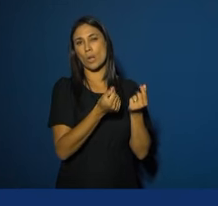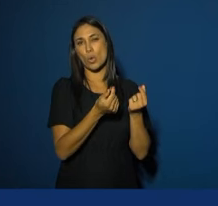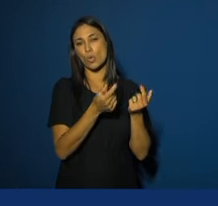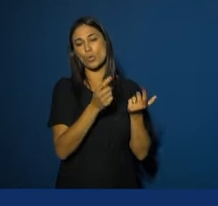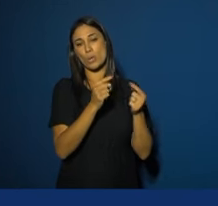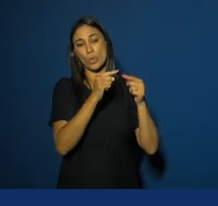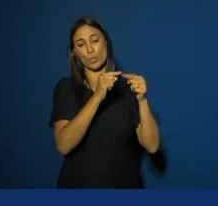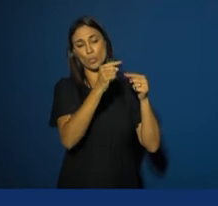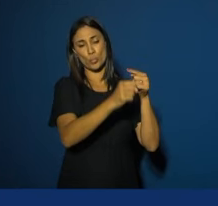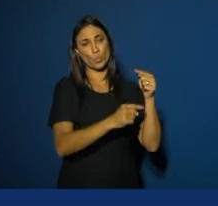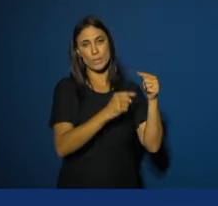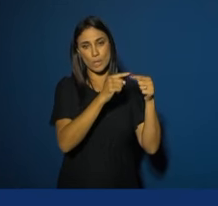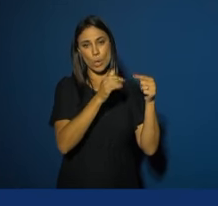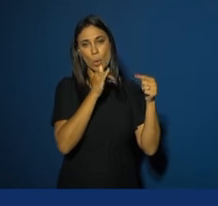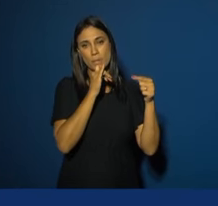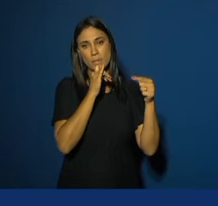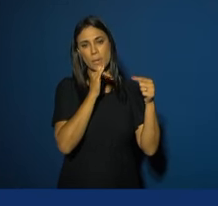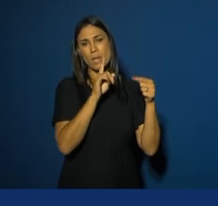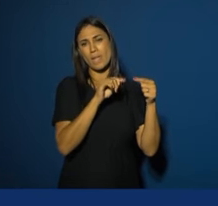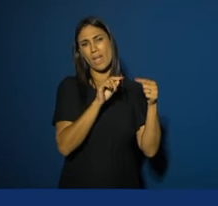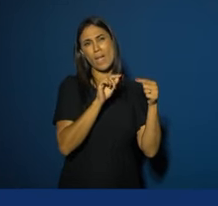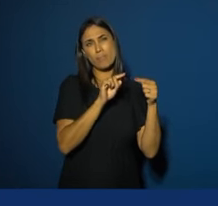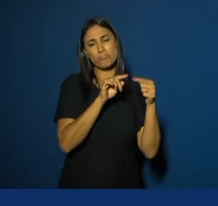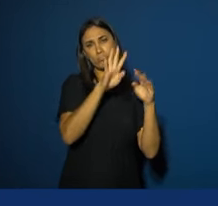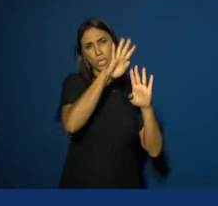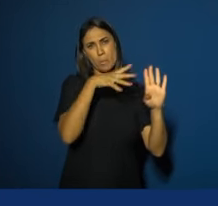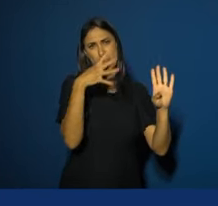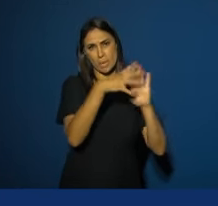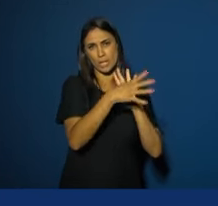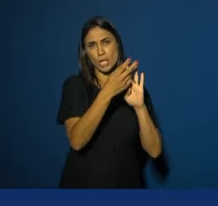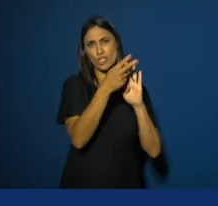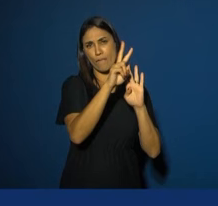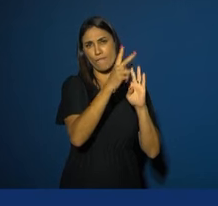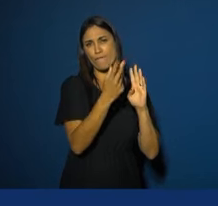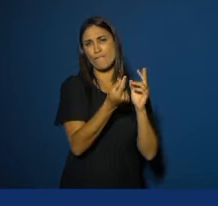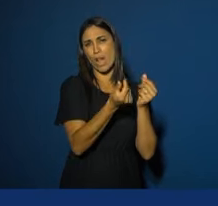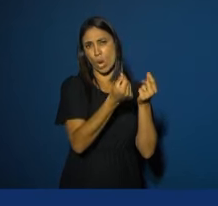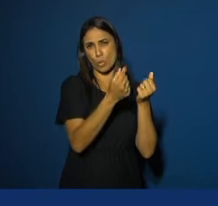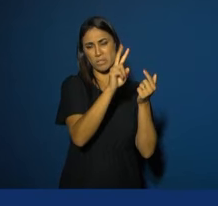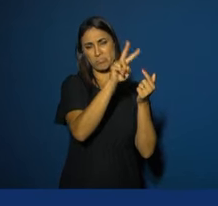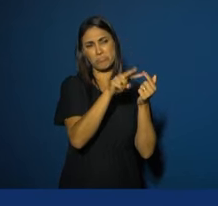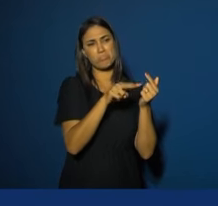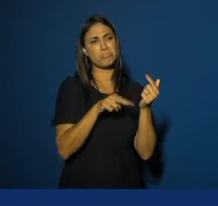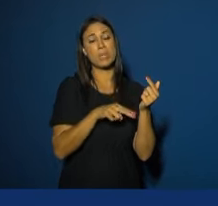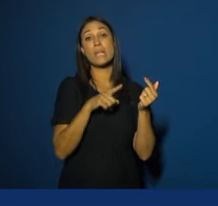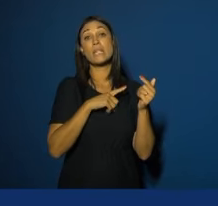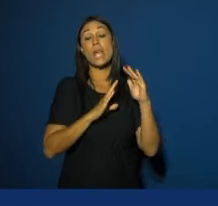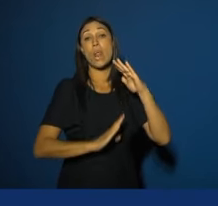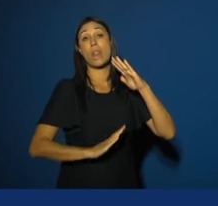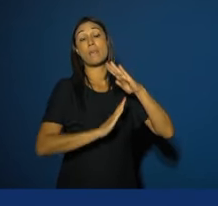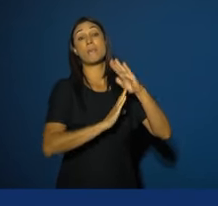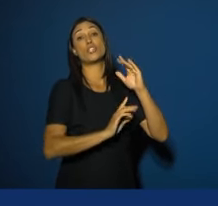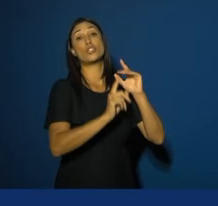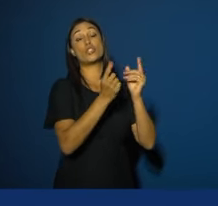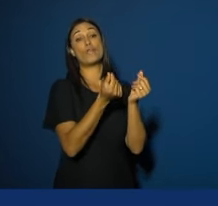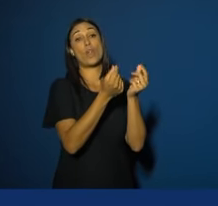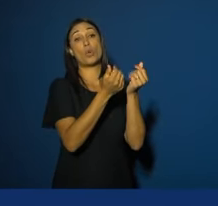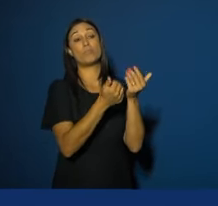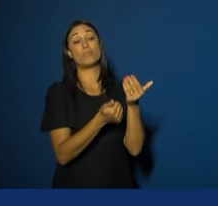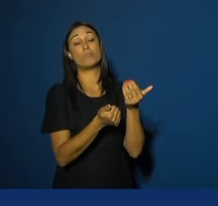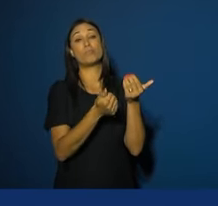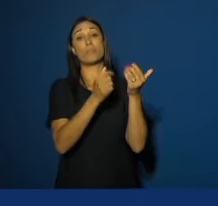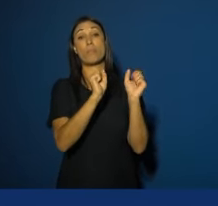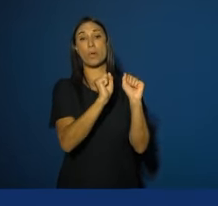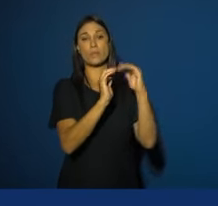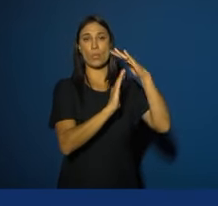base no ciclo que é uma planilha de preços que obriga que o preço máximo do setor público para uma obra